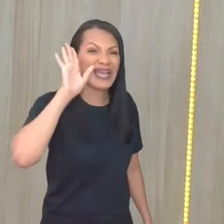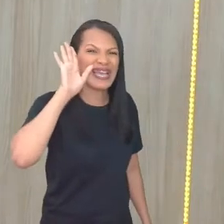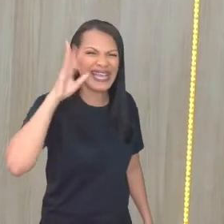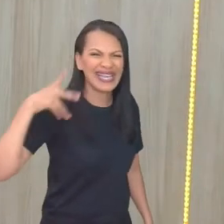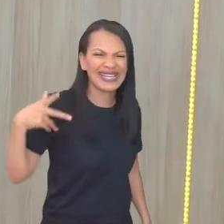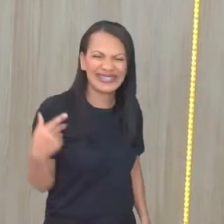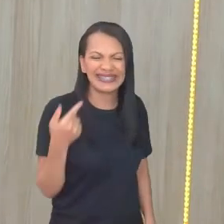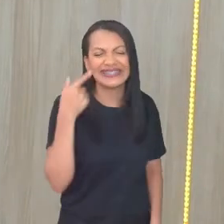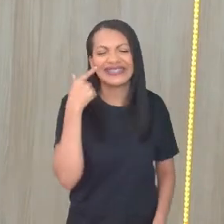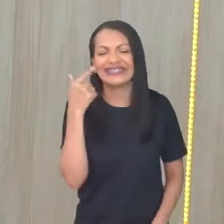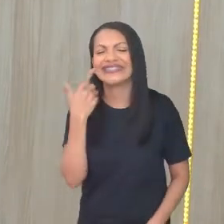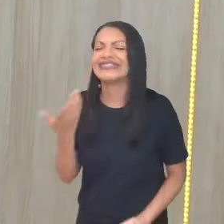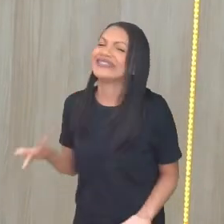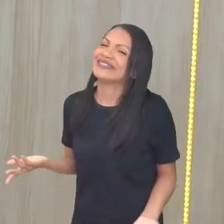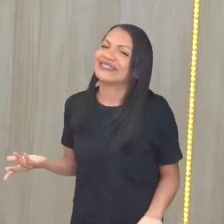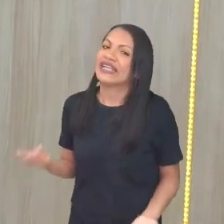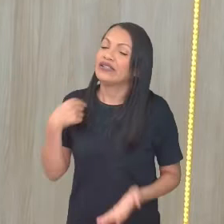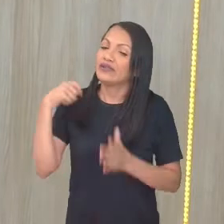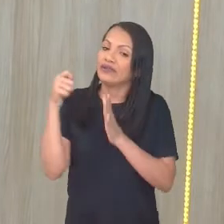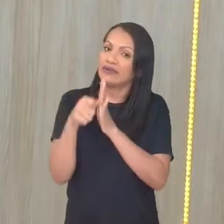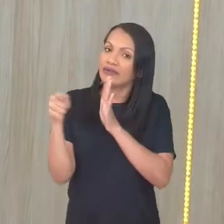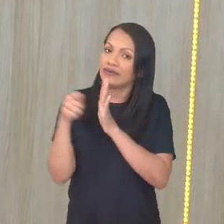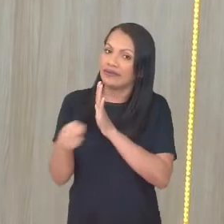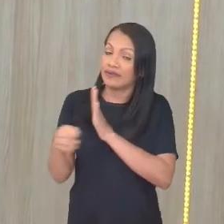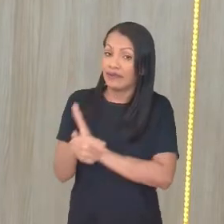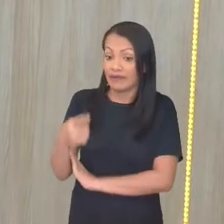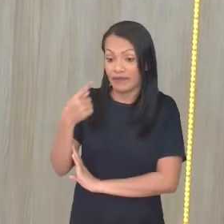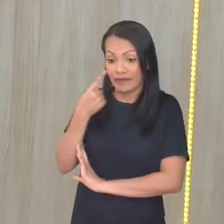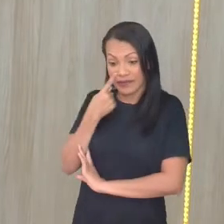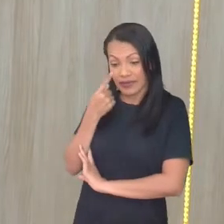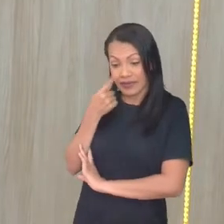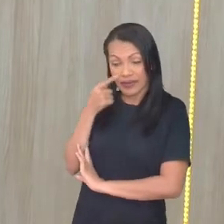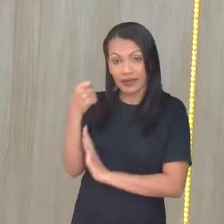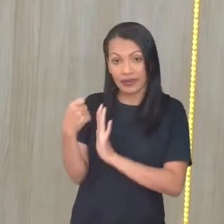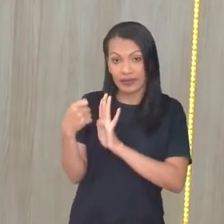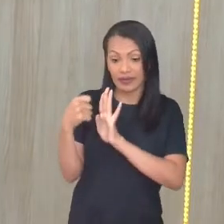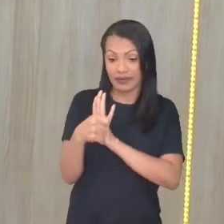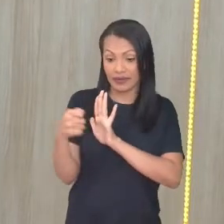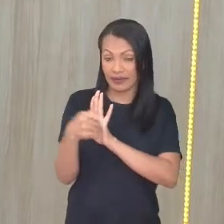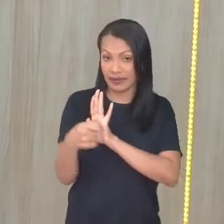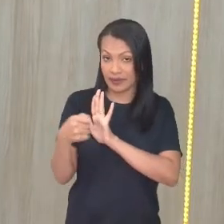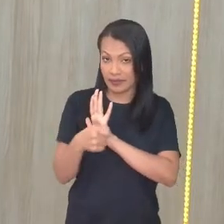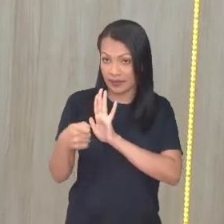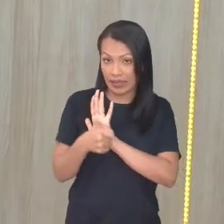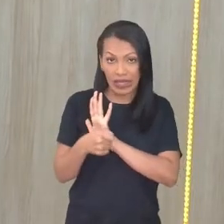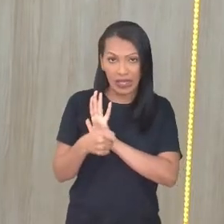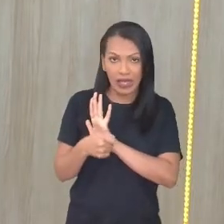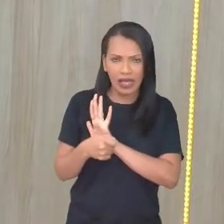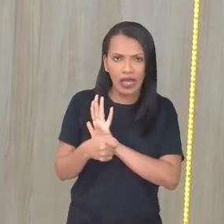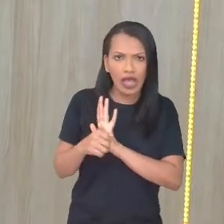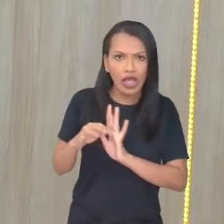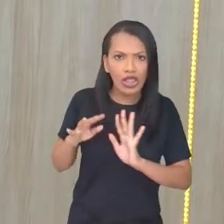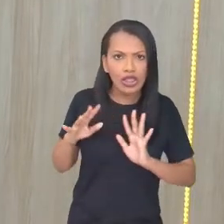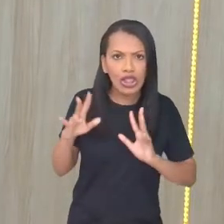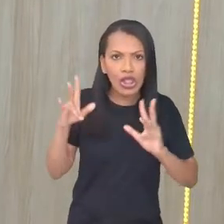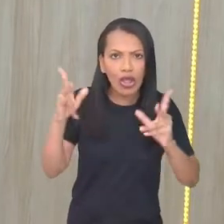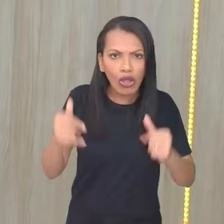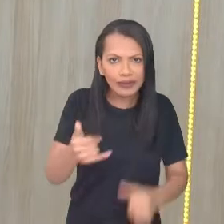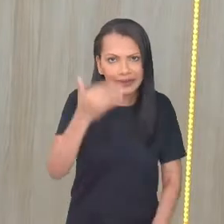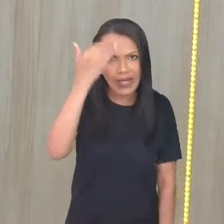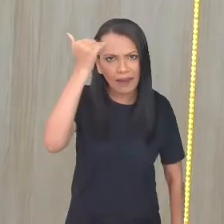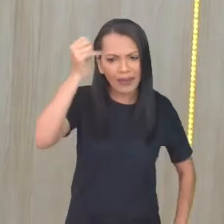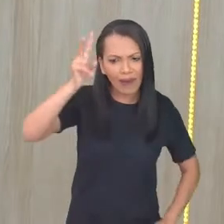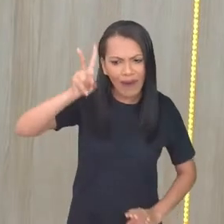a escrita, né? A escrita egípcia. Veja, a escrita não era dominada por todos e todas. Então, quando você tem